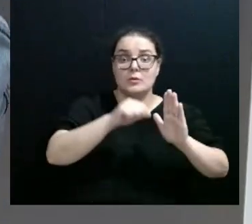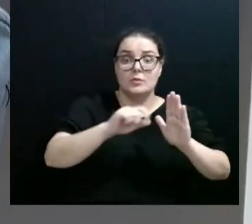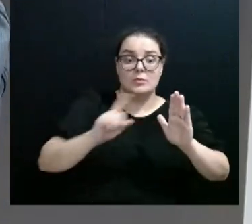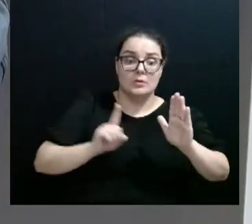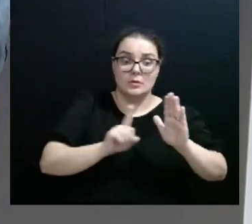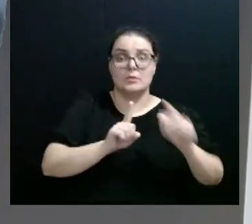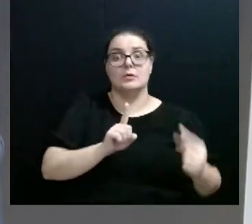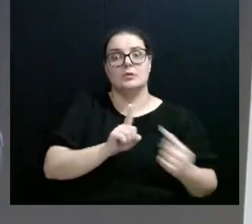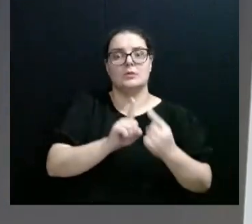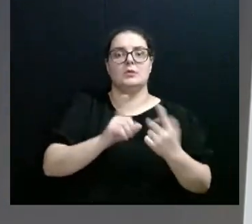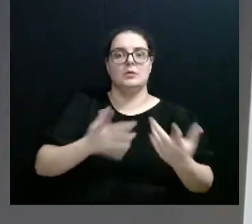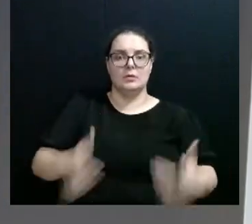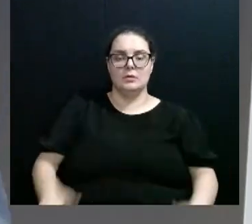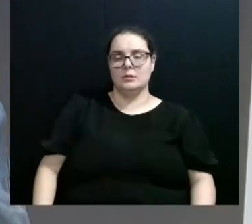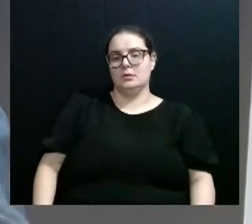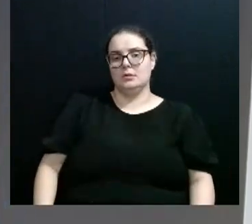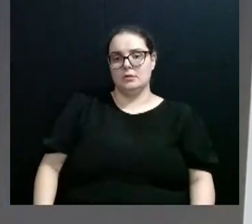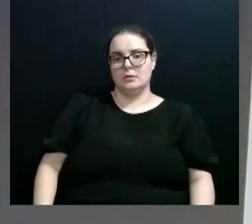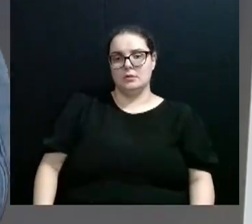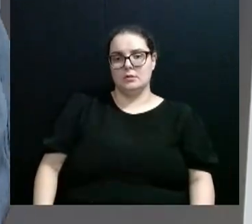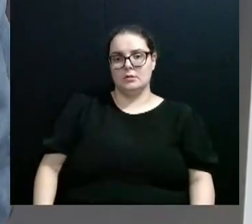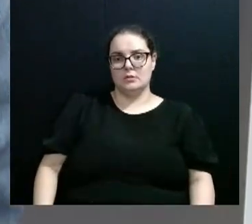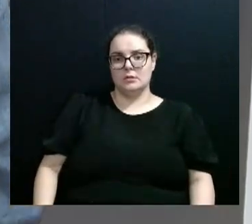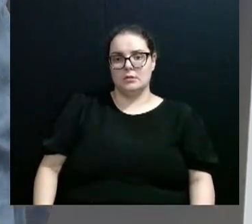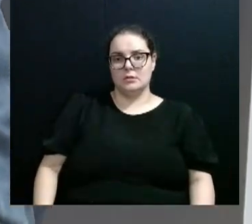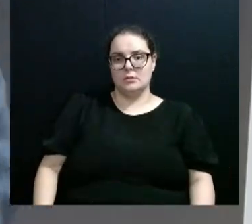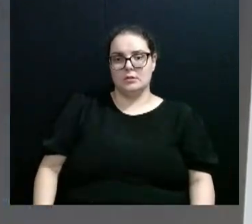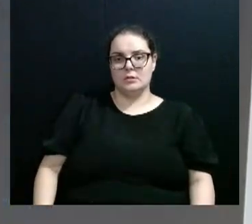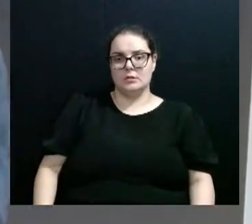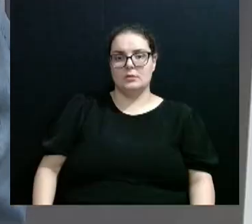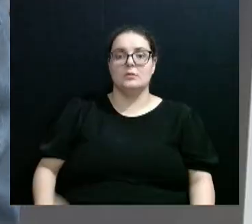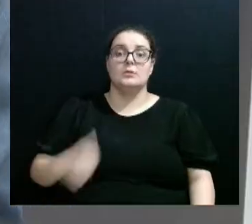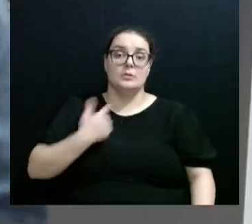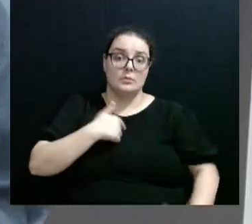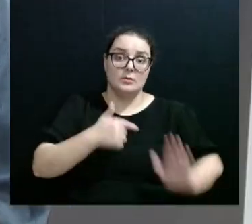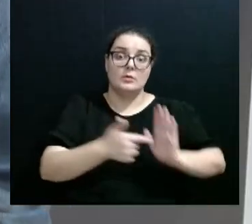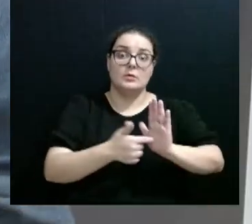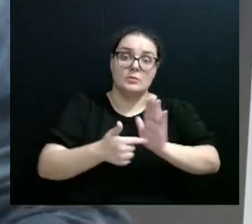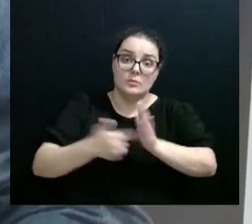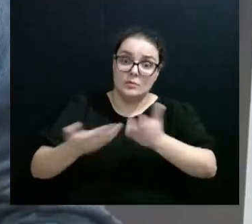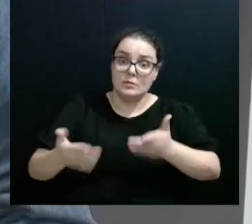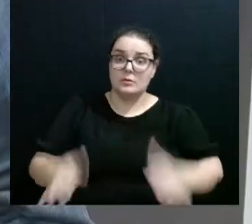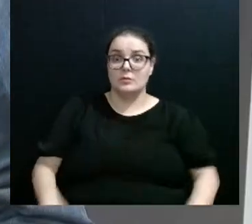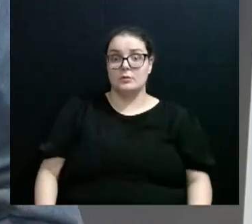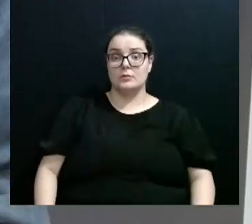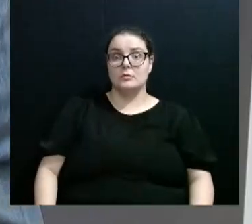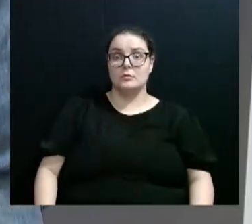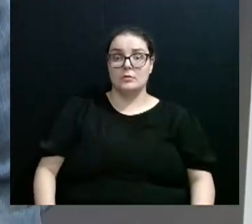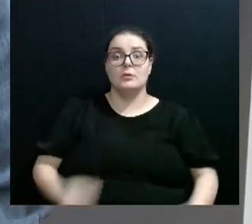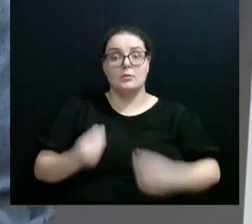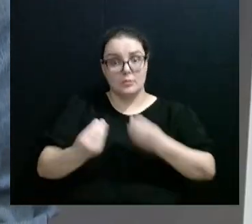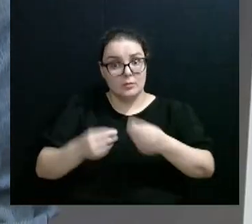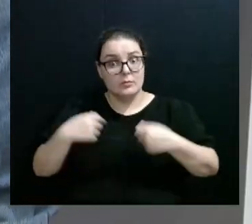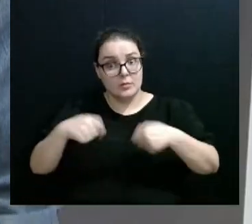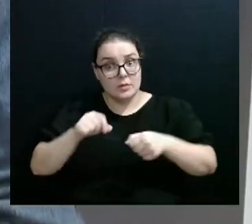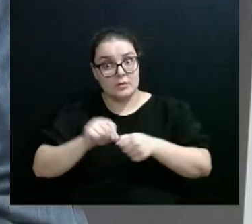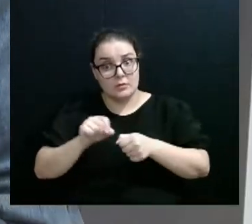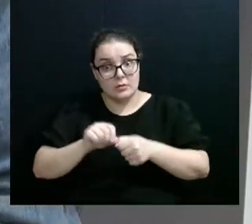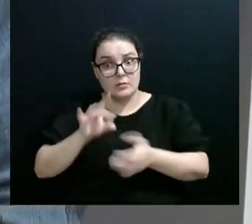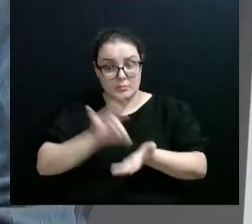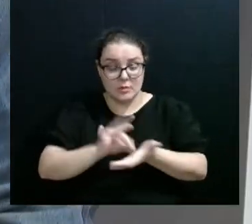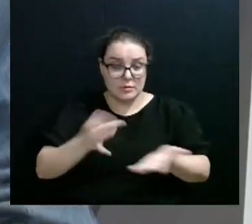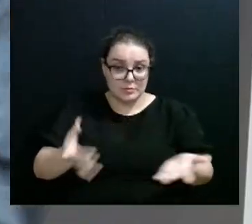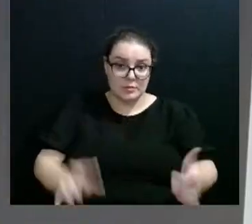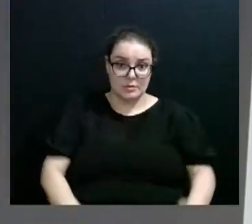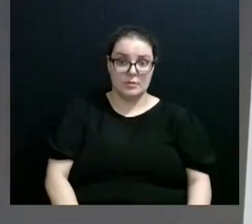da fiscalização já nos trata assim, como deve ser feito, né? Como deve ser feito. Nós